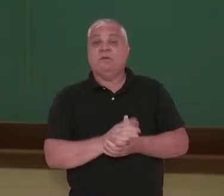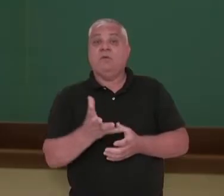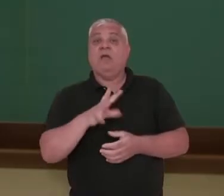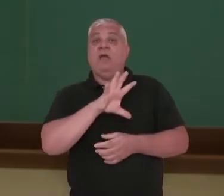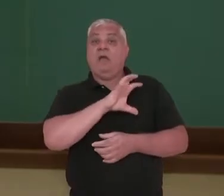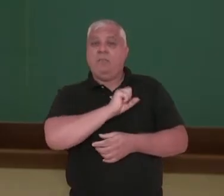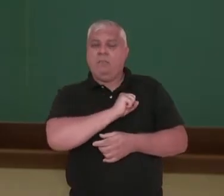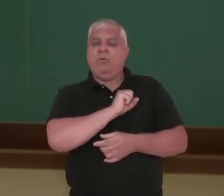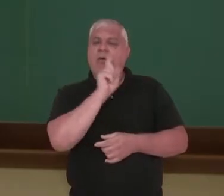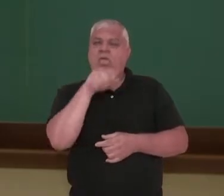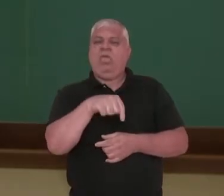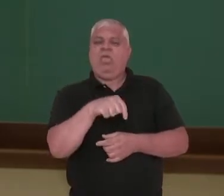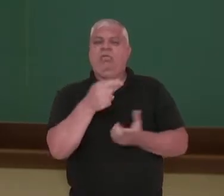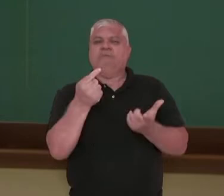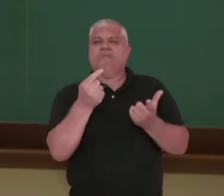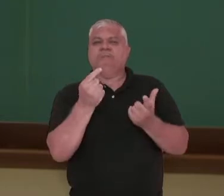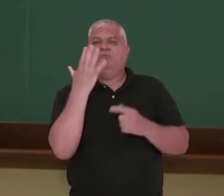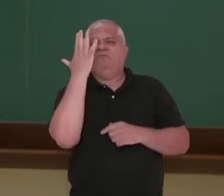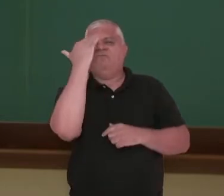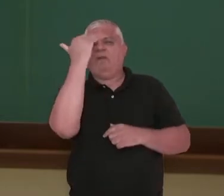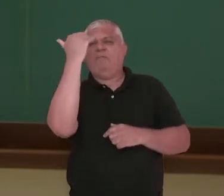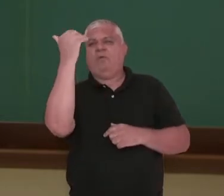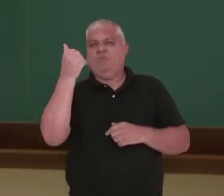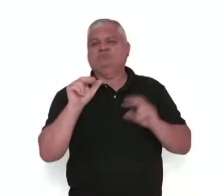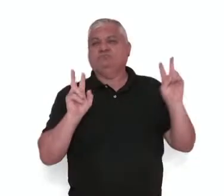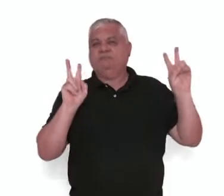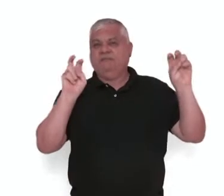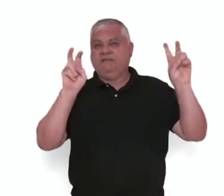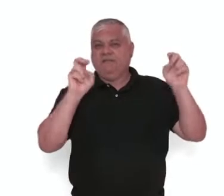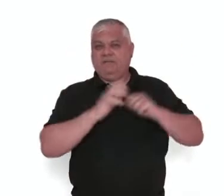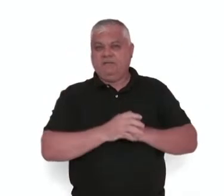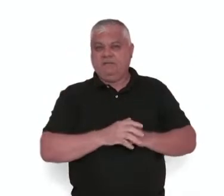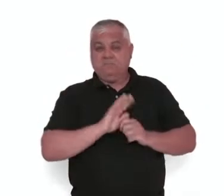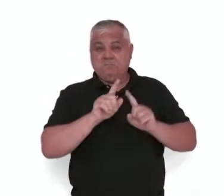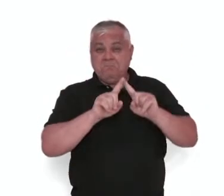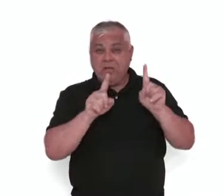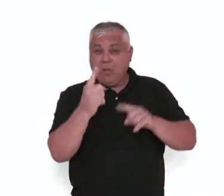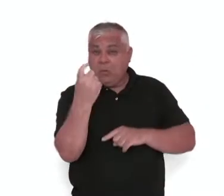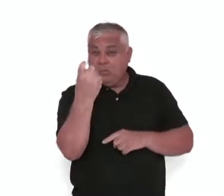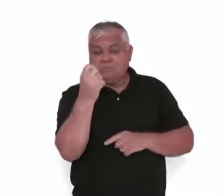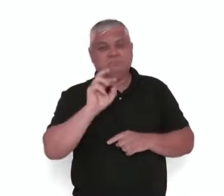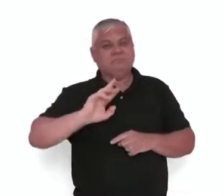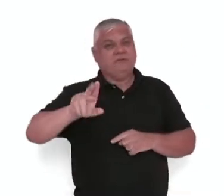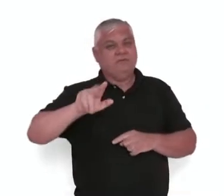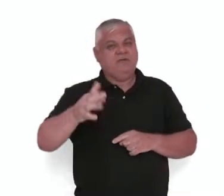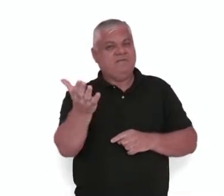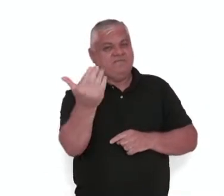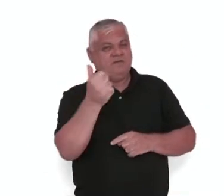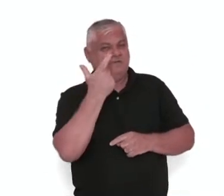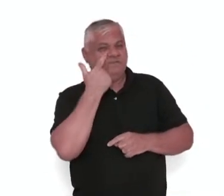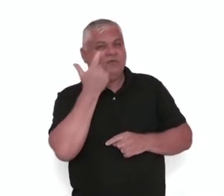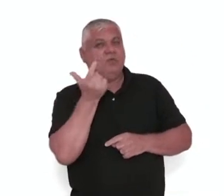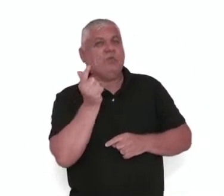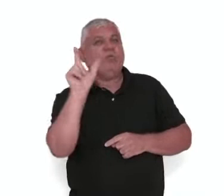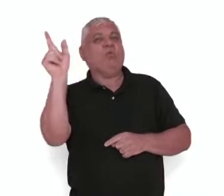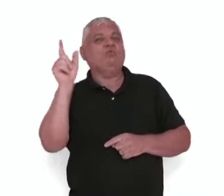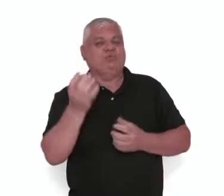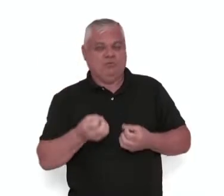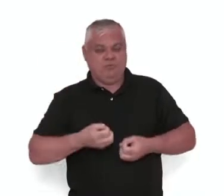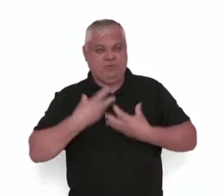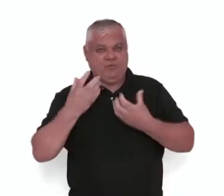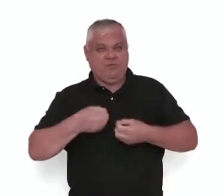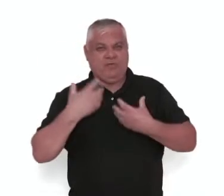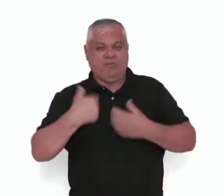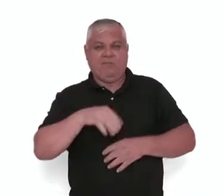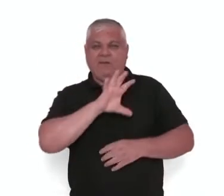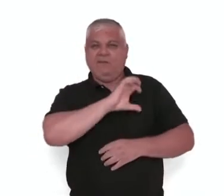um tema clássico da poesia, mas não é o único. Por isso te convido a analisar um poema que não traz